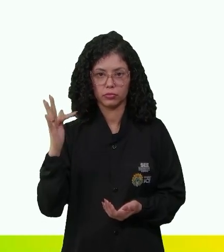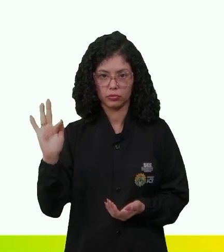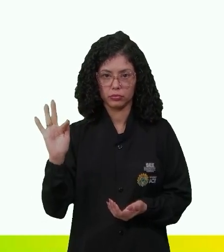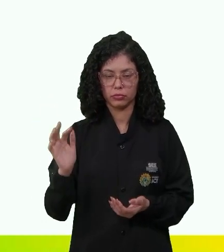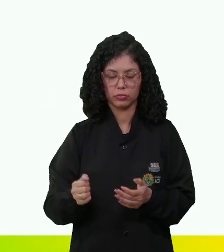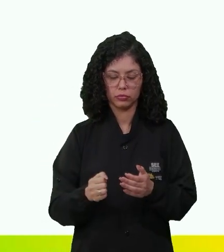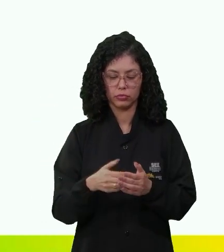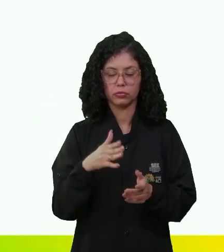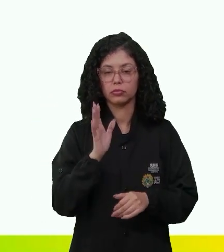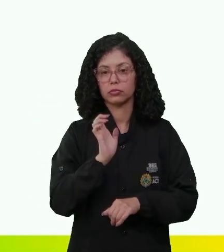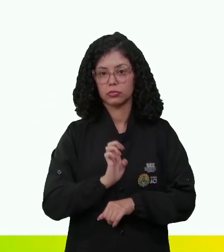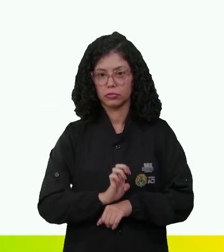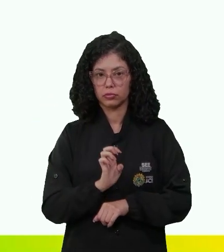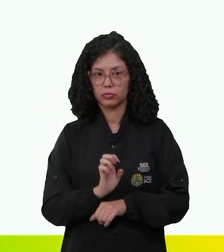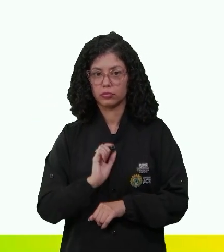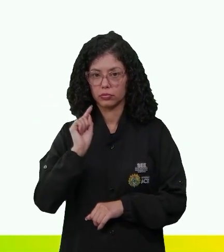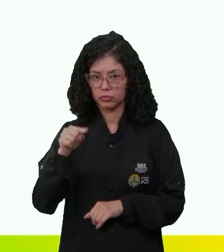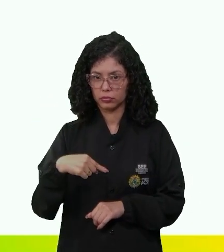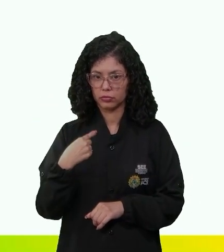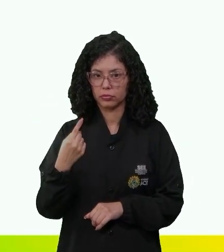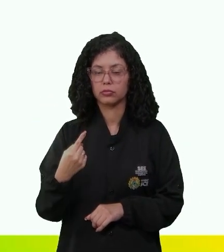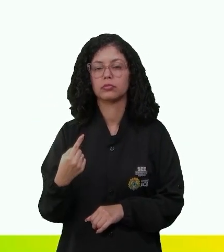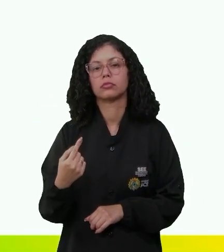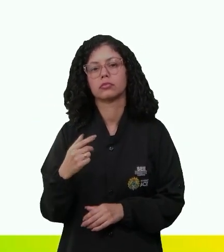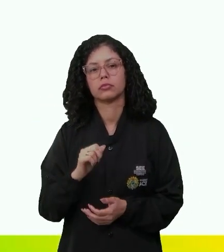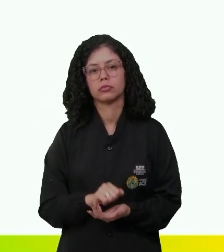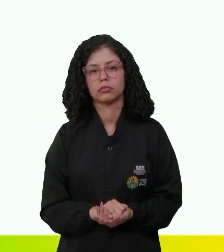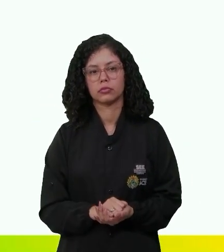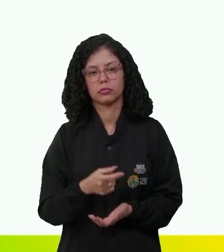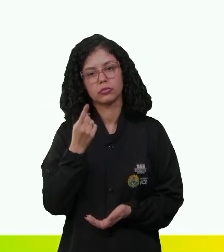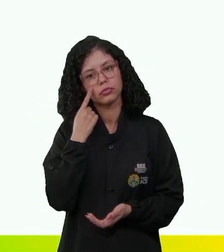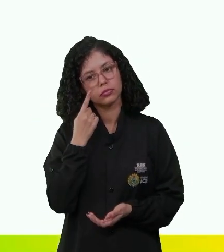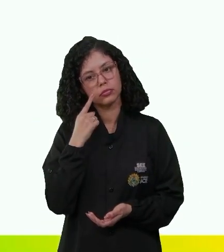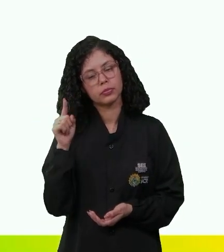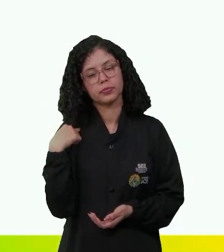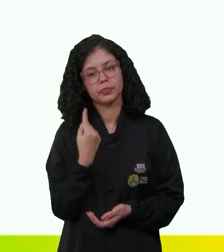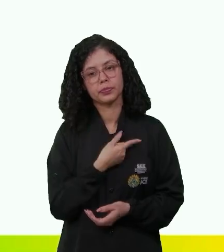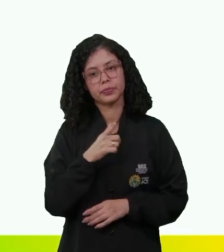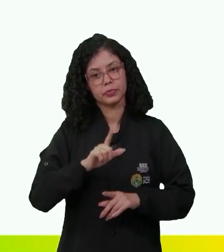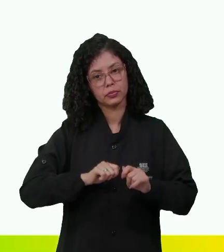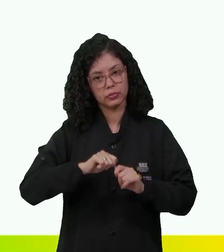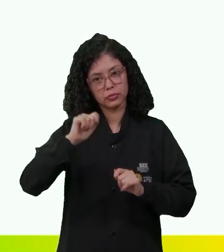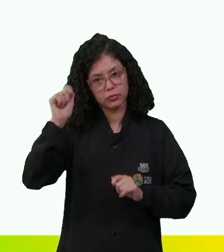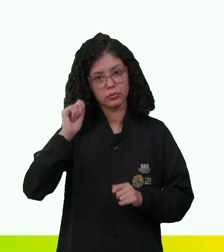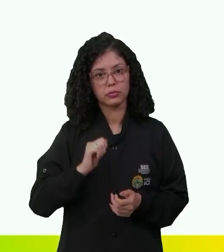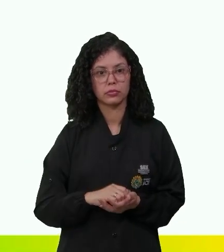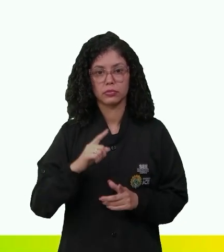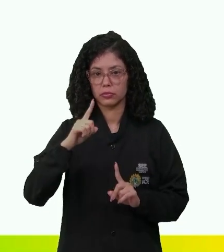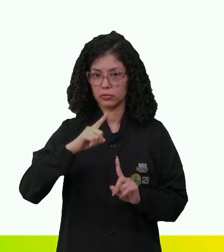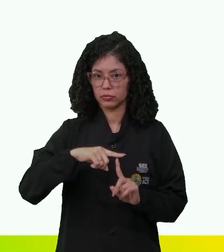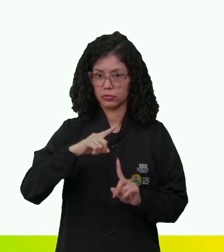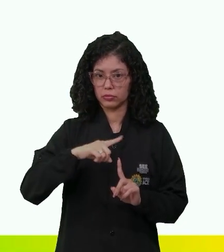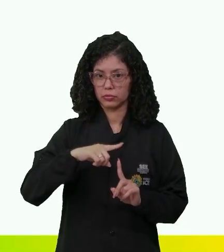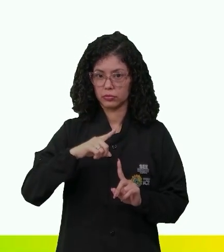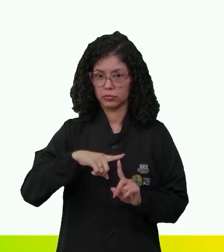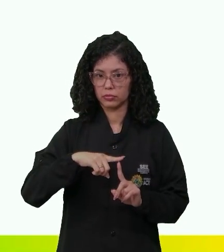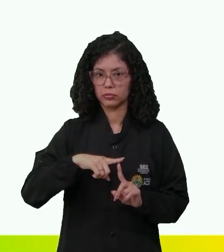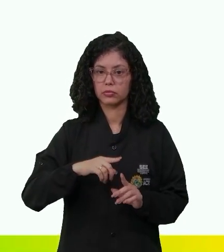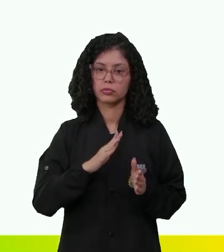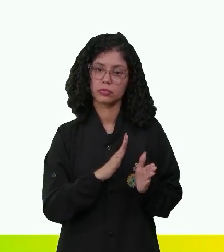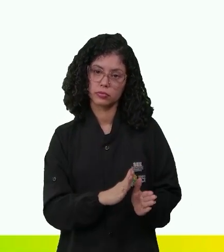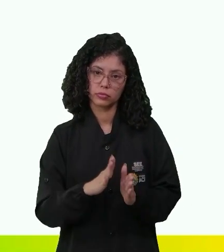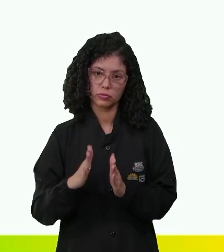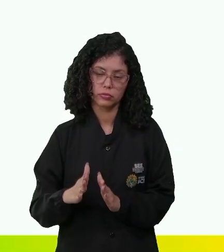Muitos estados surgiram após esse período. Haja visto o nosso, o estado do Acre, Tocantins também, que pertencia parte